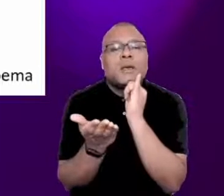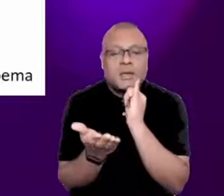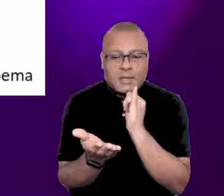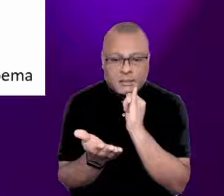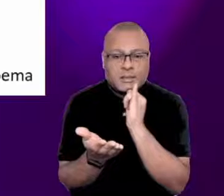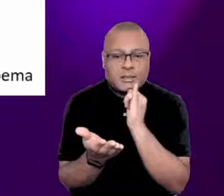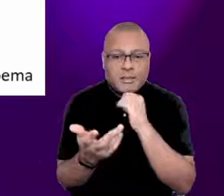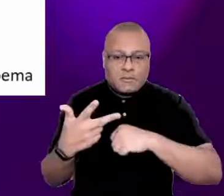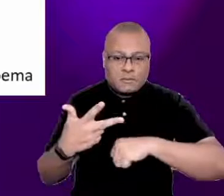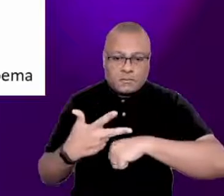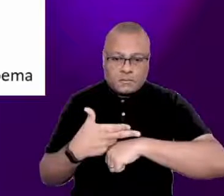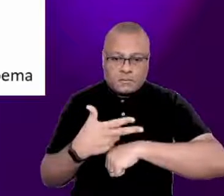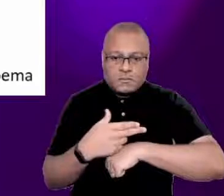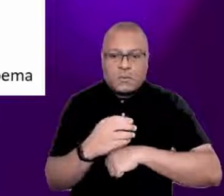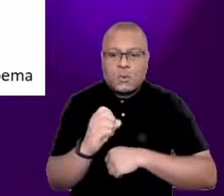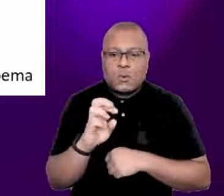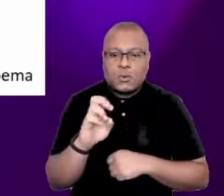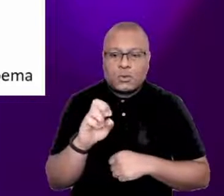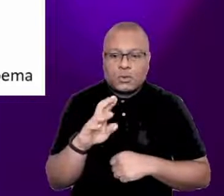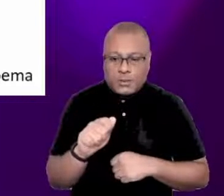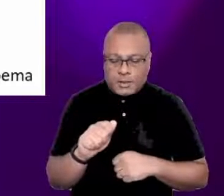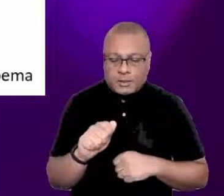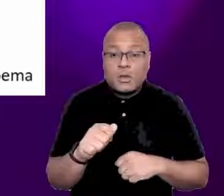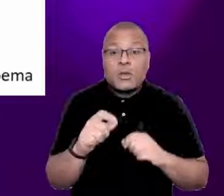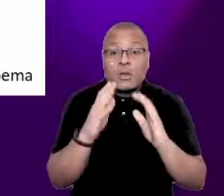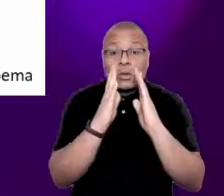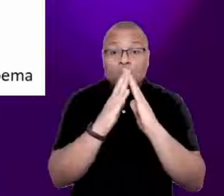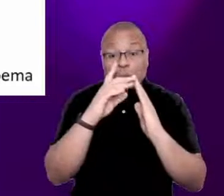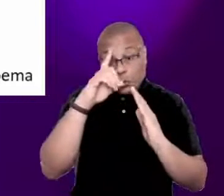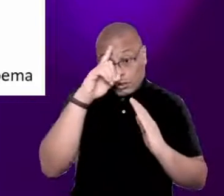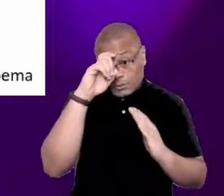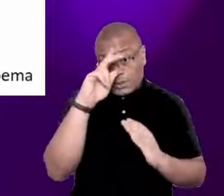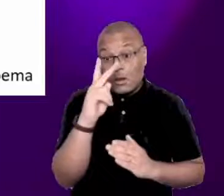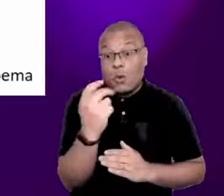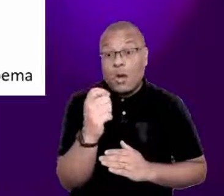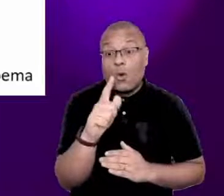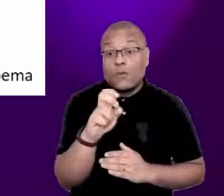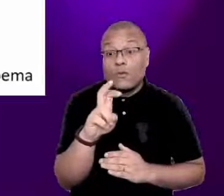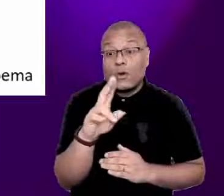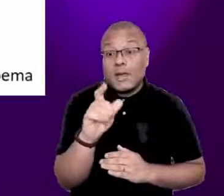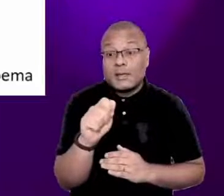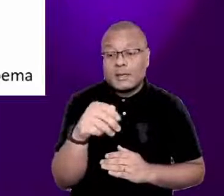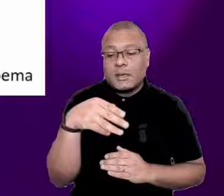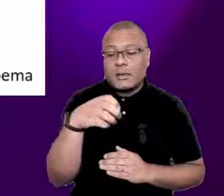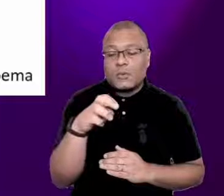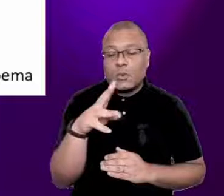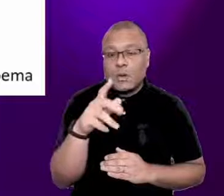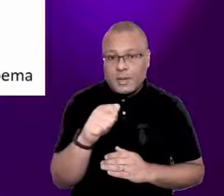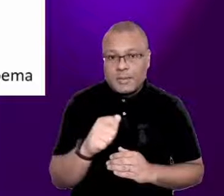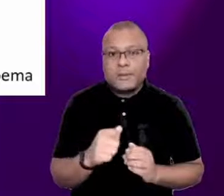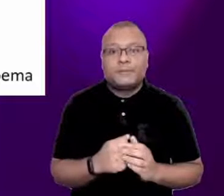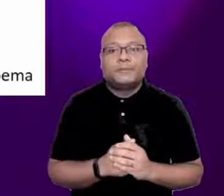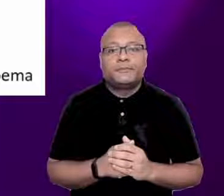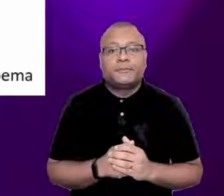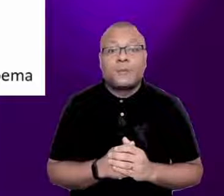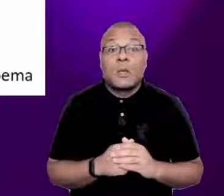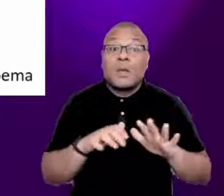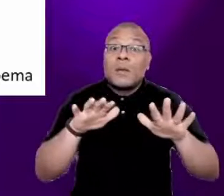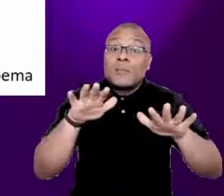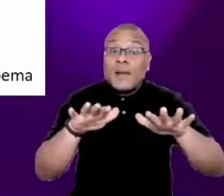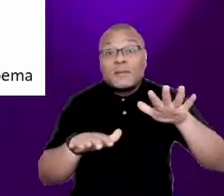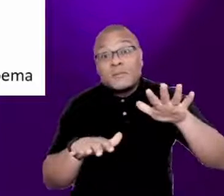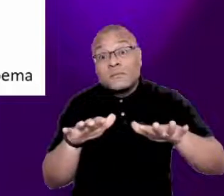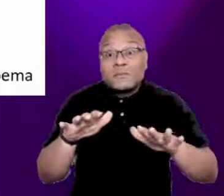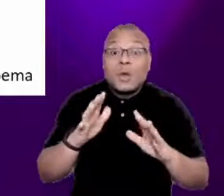da cirurgia ortopédica do Hospital Alvorada Moema, do SOI de ortopedia. Mas isso depende de qual